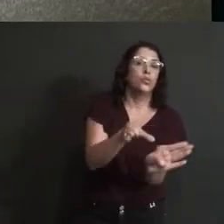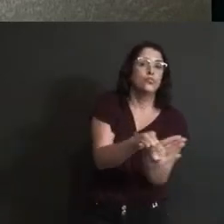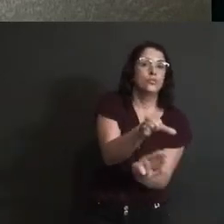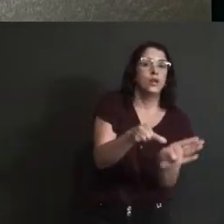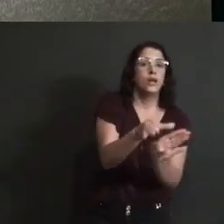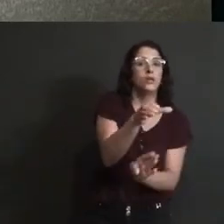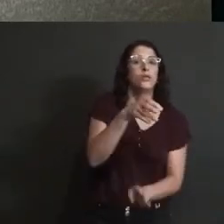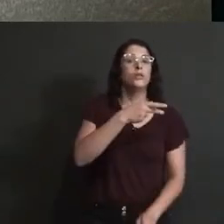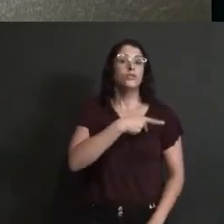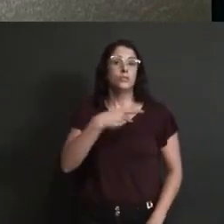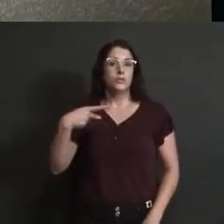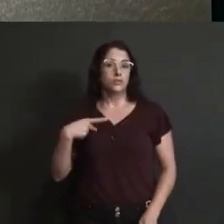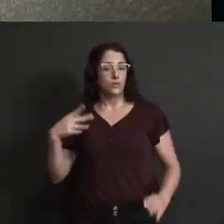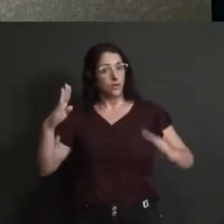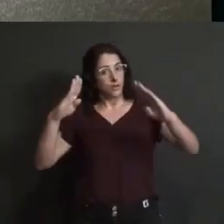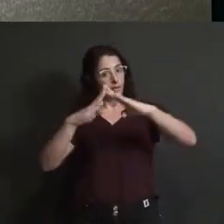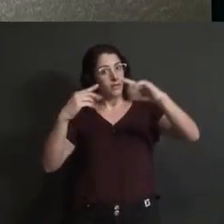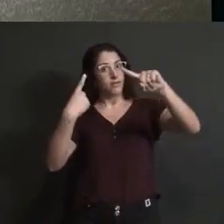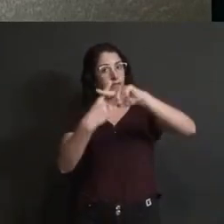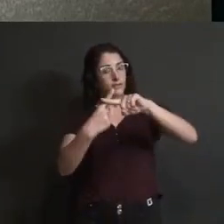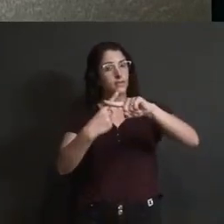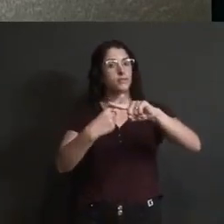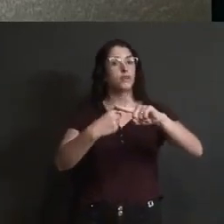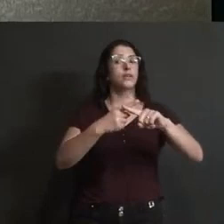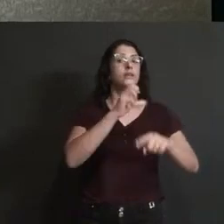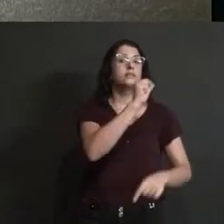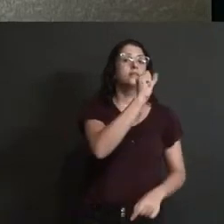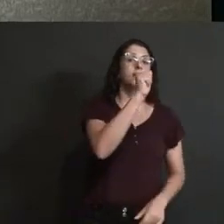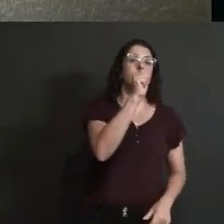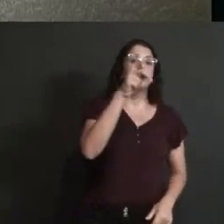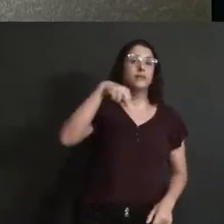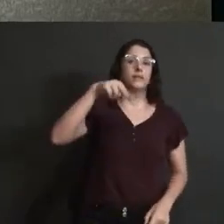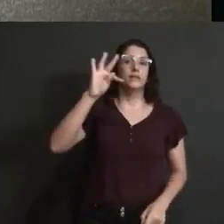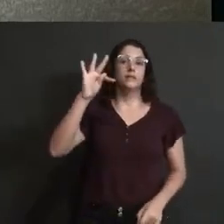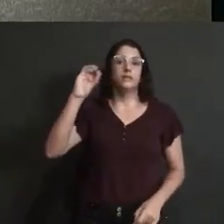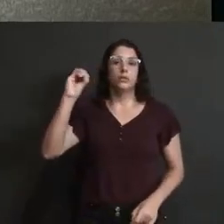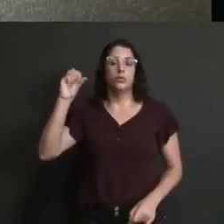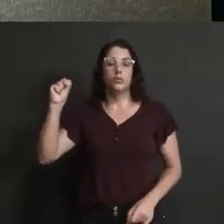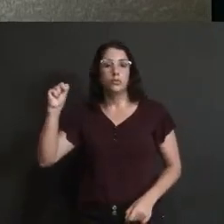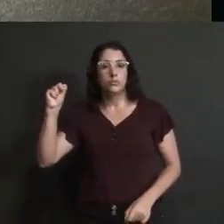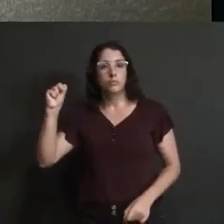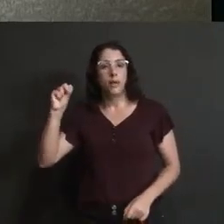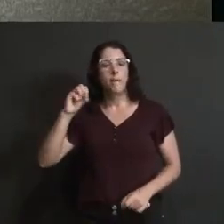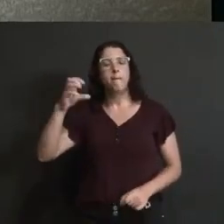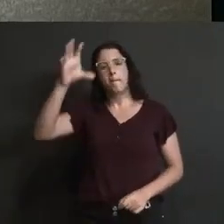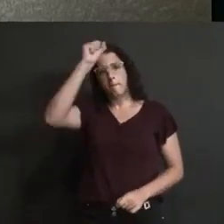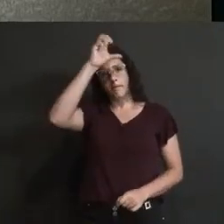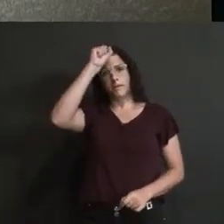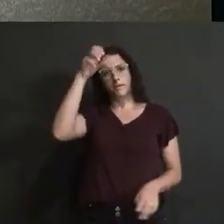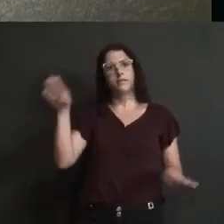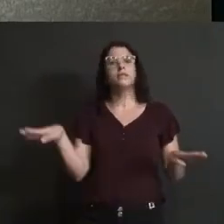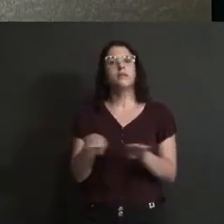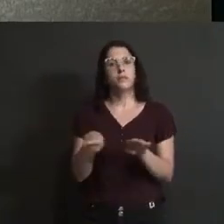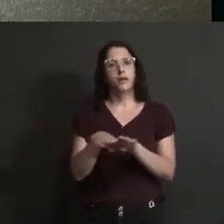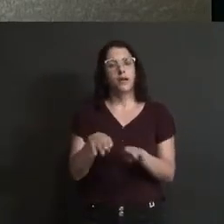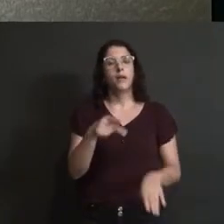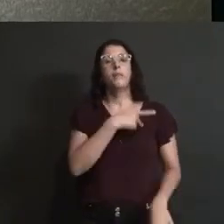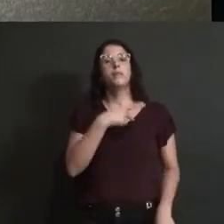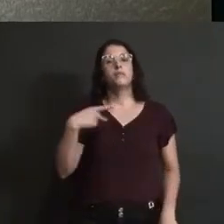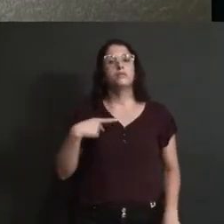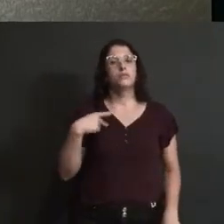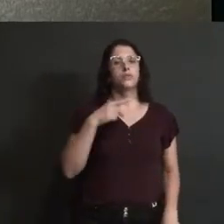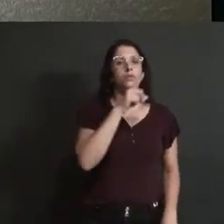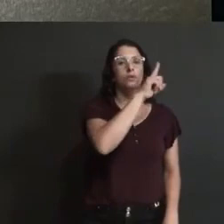nós estamos recebendo para ministrar com eles a respeito disso. Principalmente a pastora Zelinda e